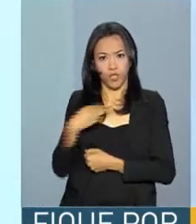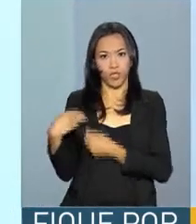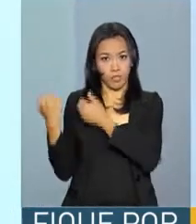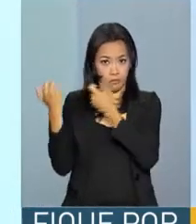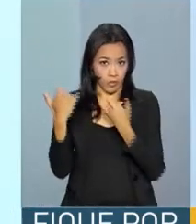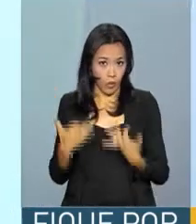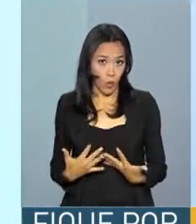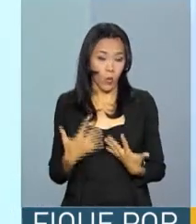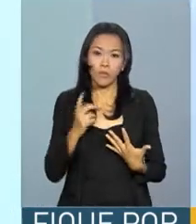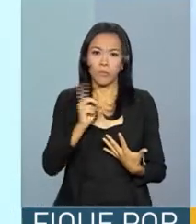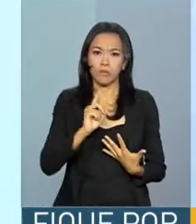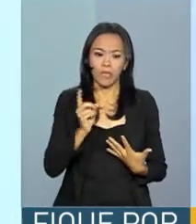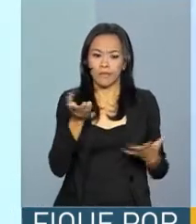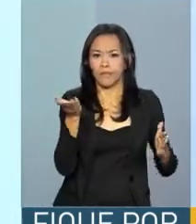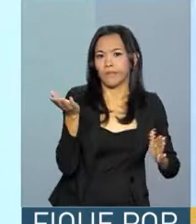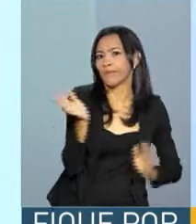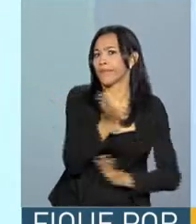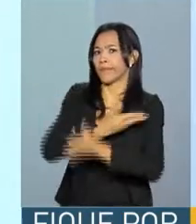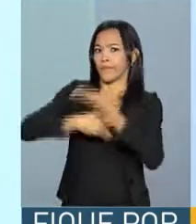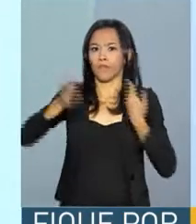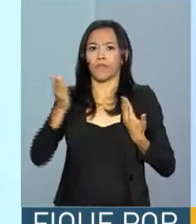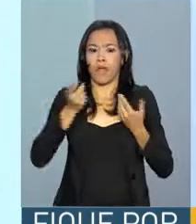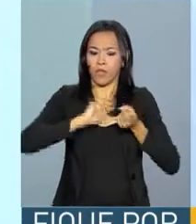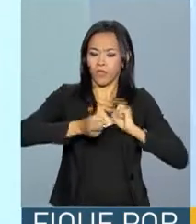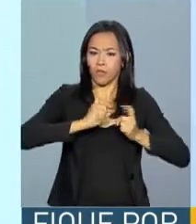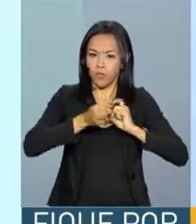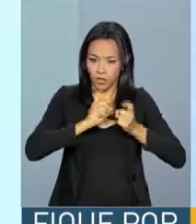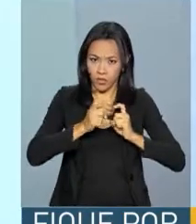menor cogitação em transferir o controle